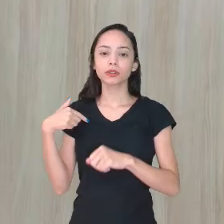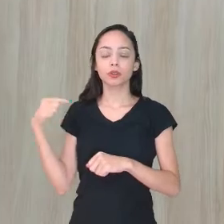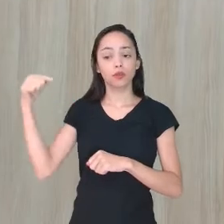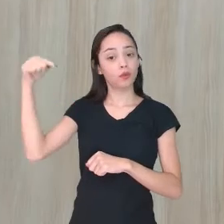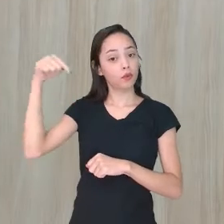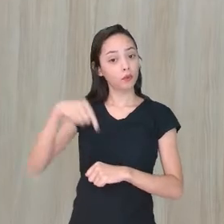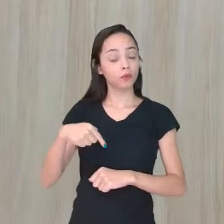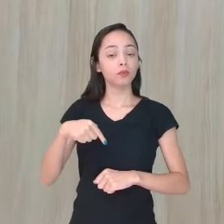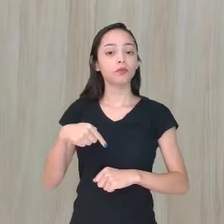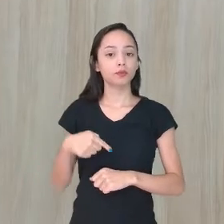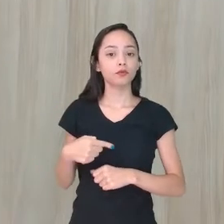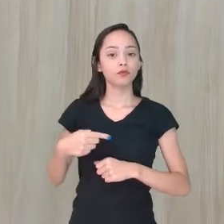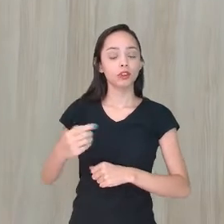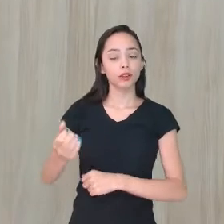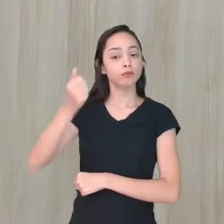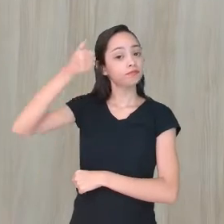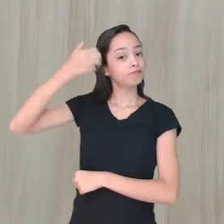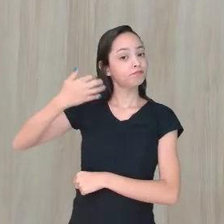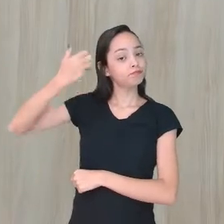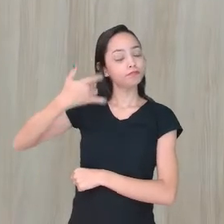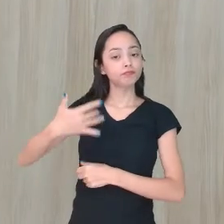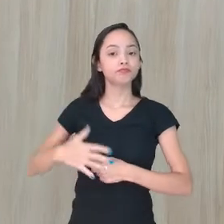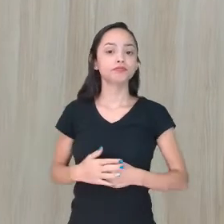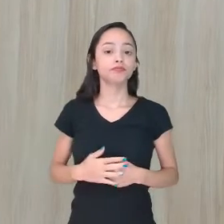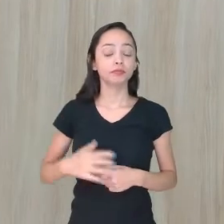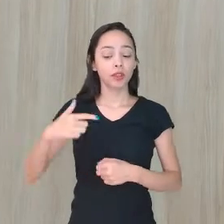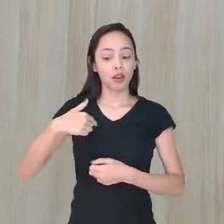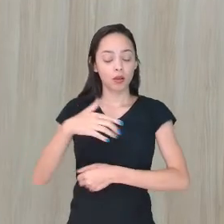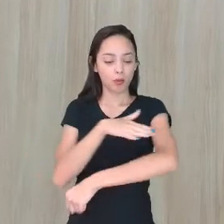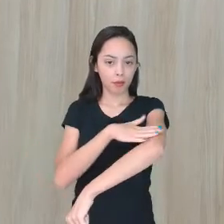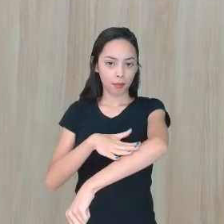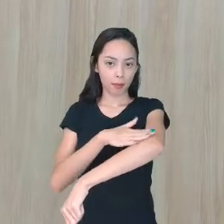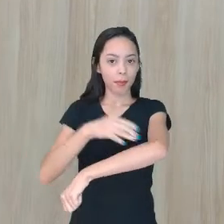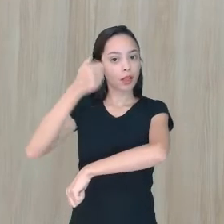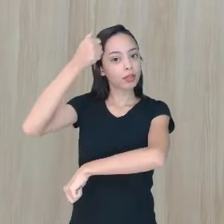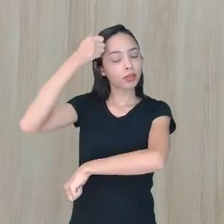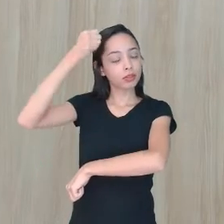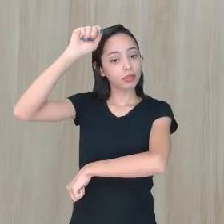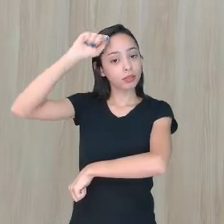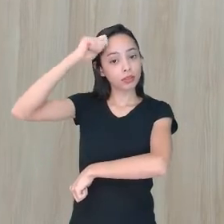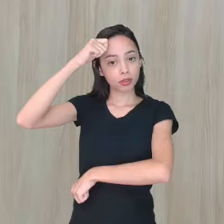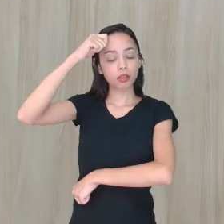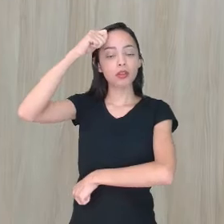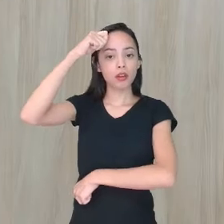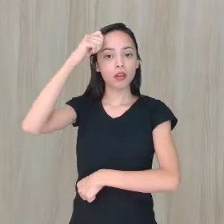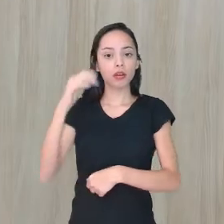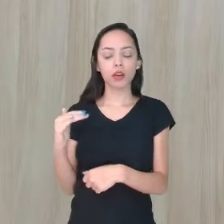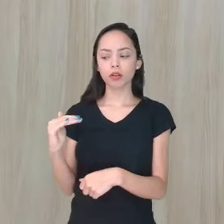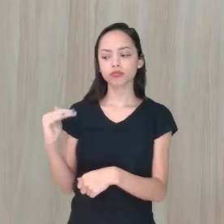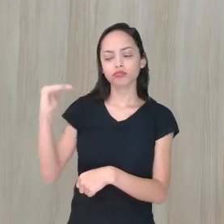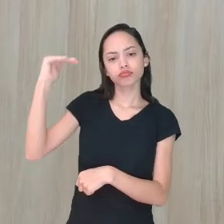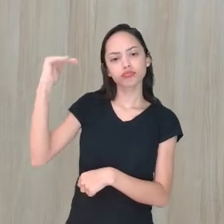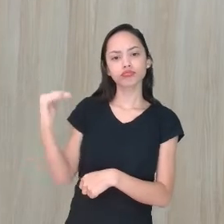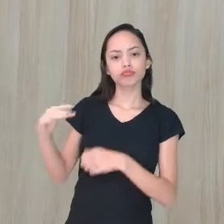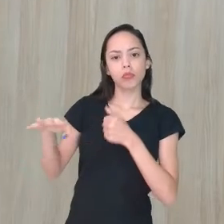certo? Eu sou uma mulher negra de estatura mediana, cabelos e olhos muito